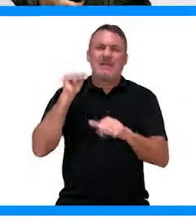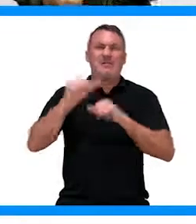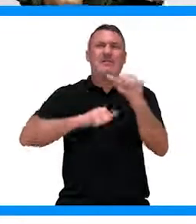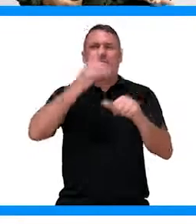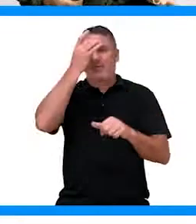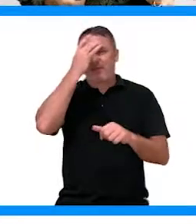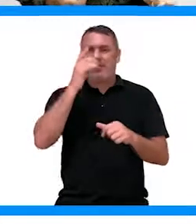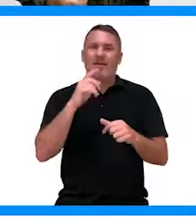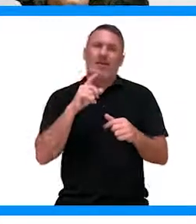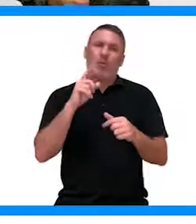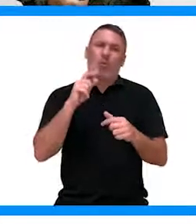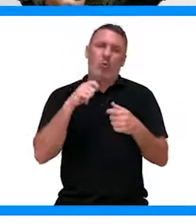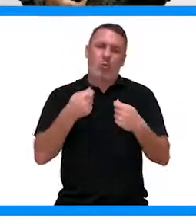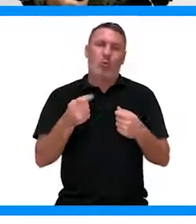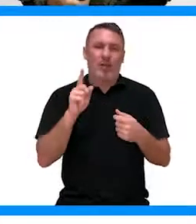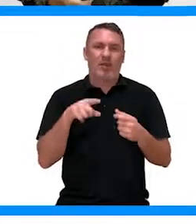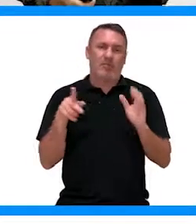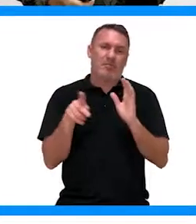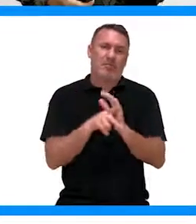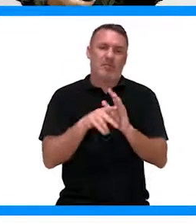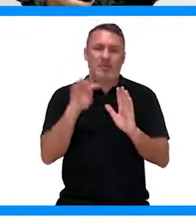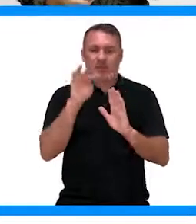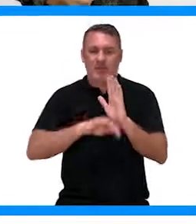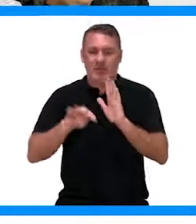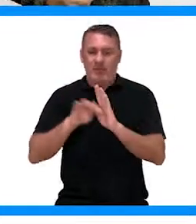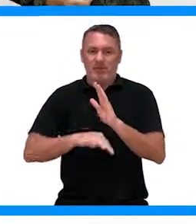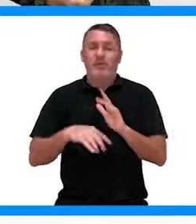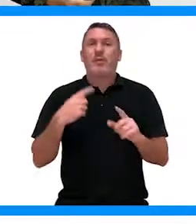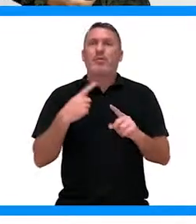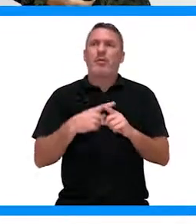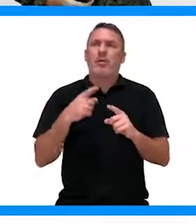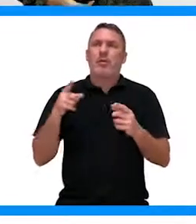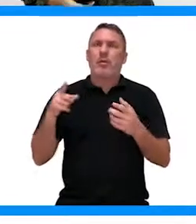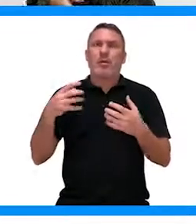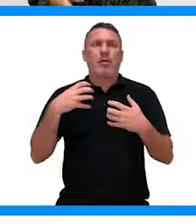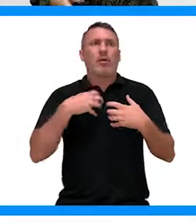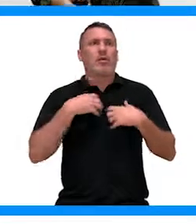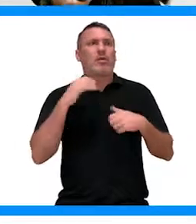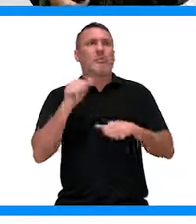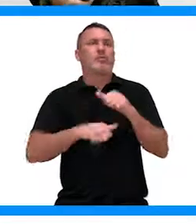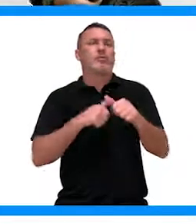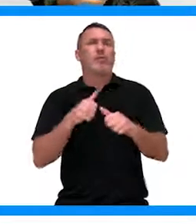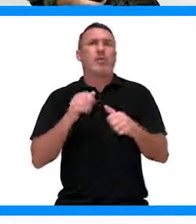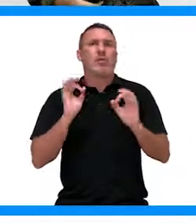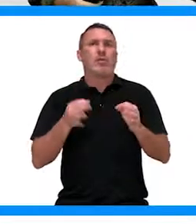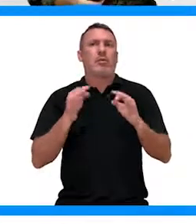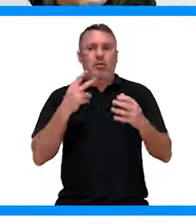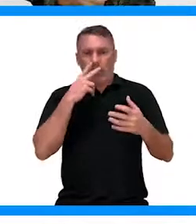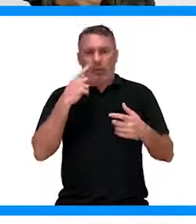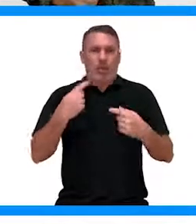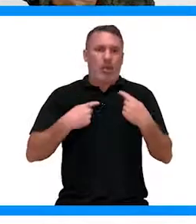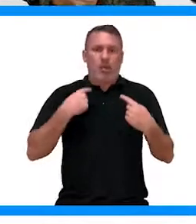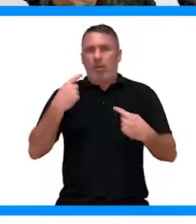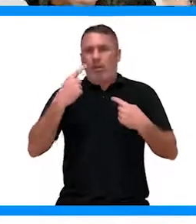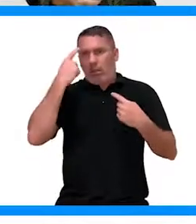pessoa. Essa é a função, né? Se a gente for observar a publicidade, que é o quê? Motivar a pessoa a mudar o comportamento, a utilizar um produto